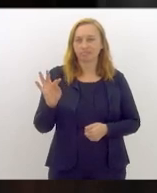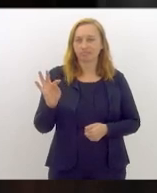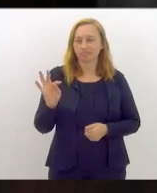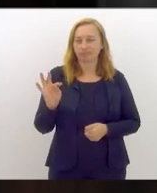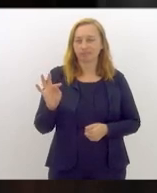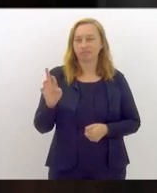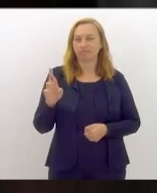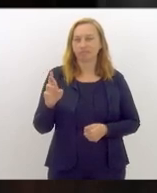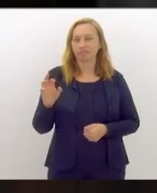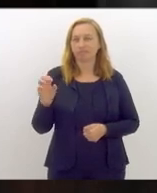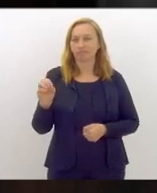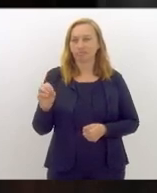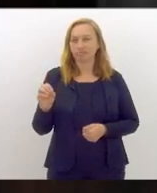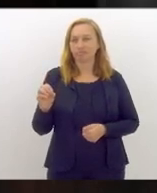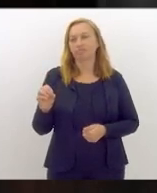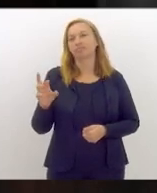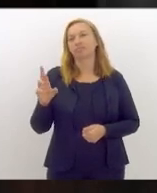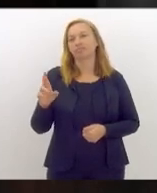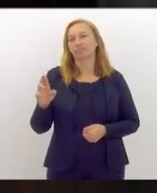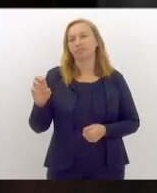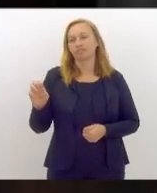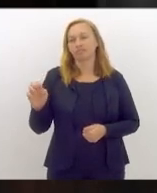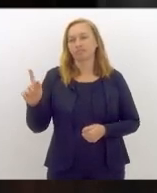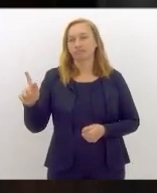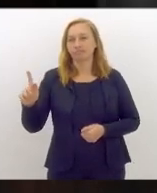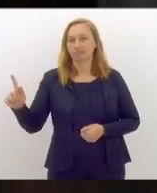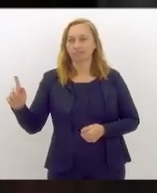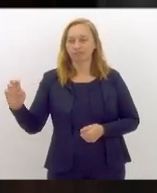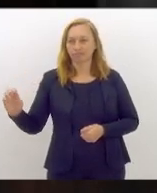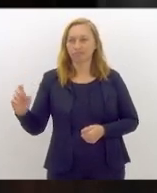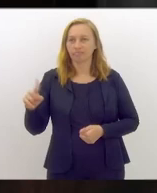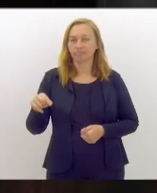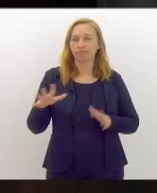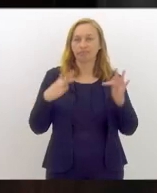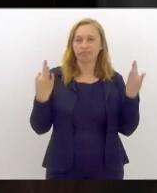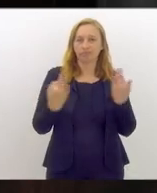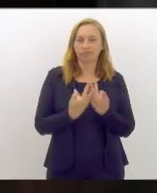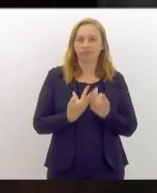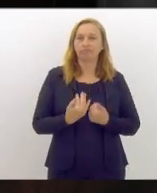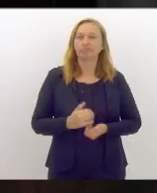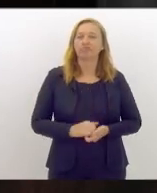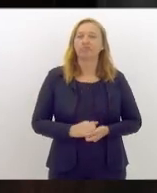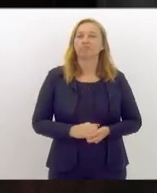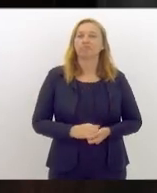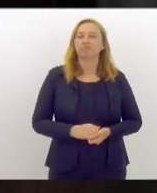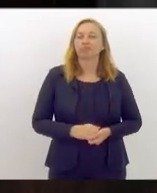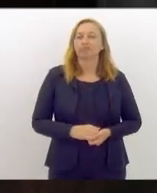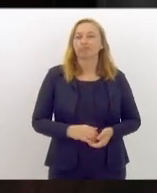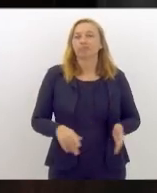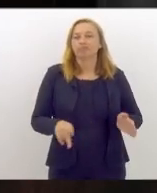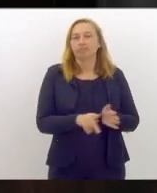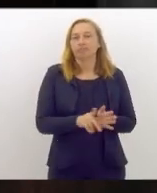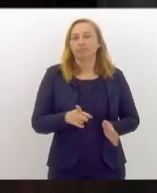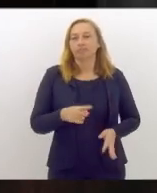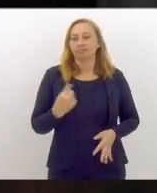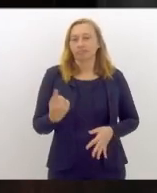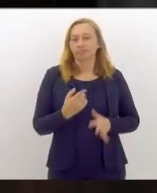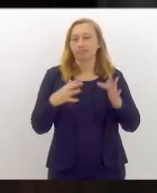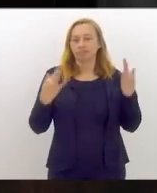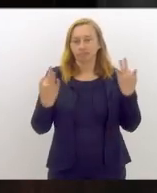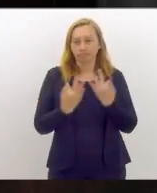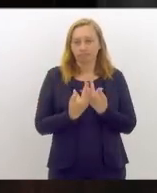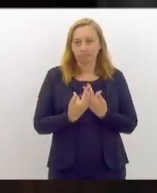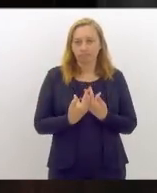e audiovisual ou afurega uma família leitor hoje é um cara que faz parte da família forega